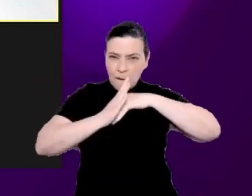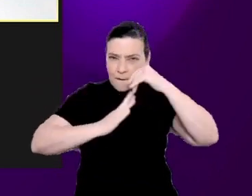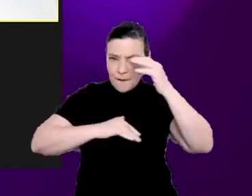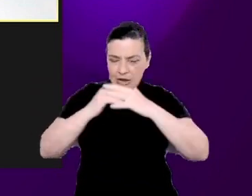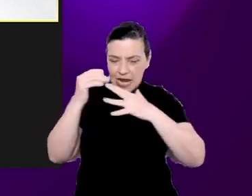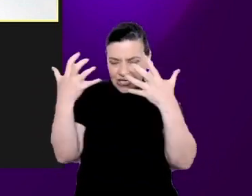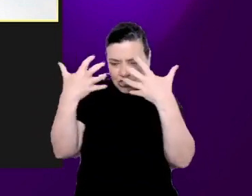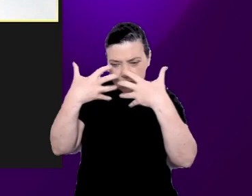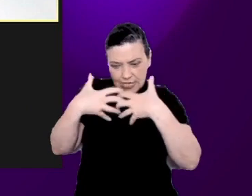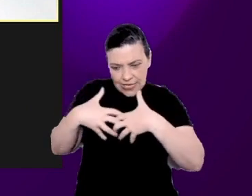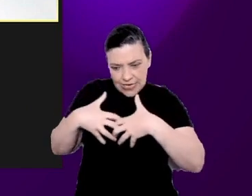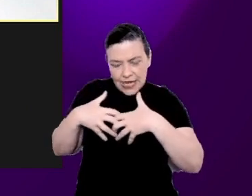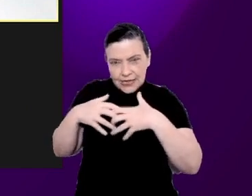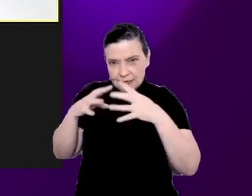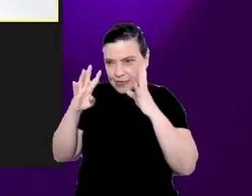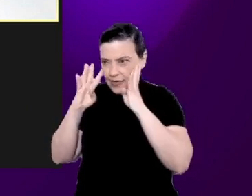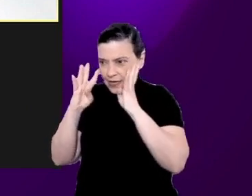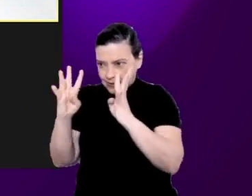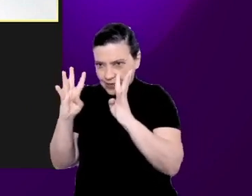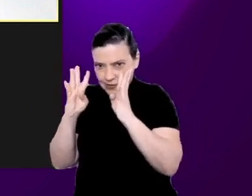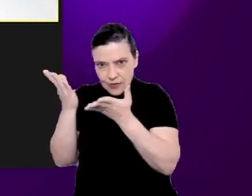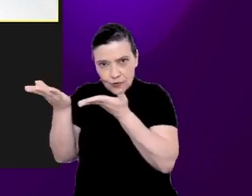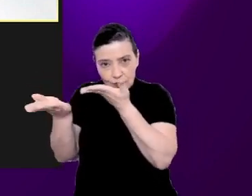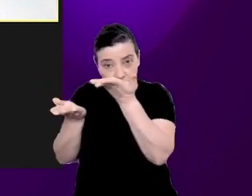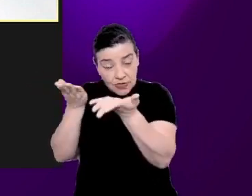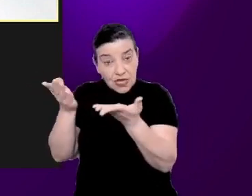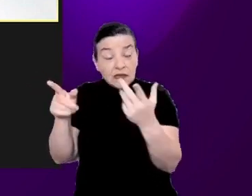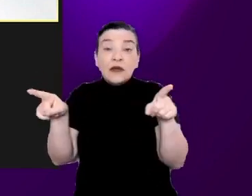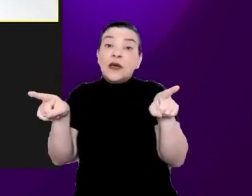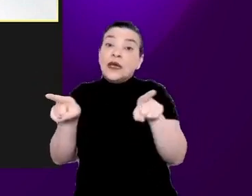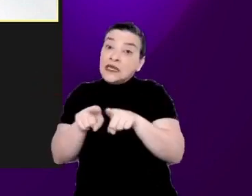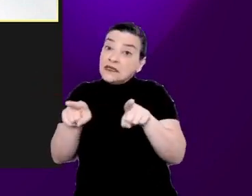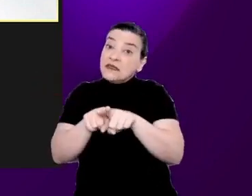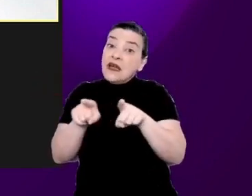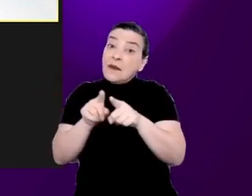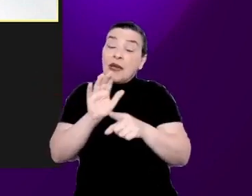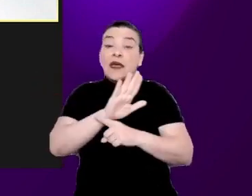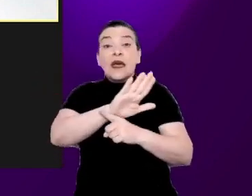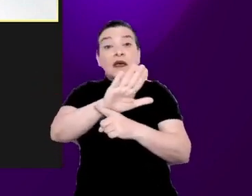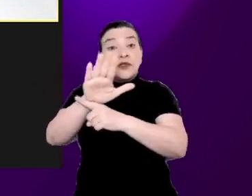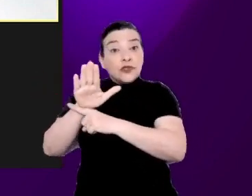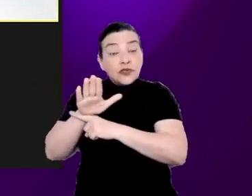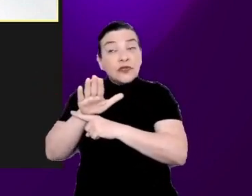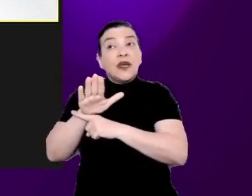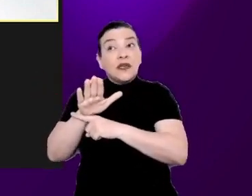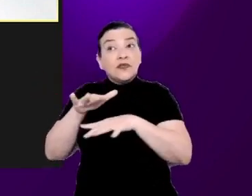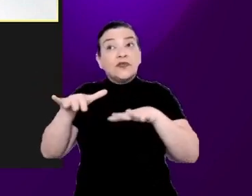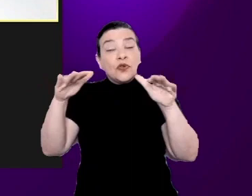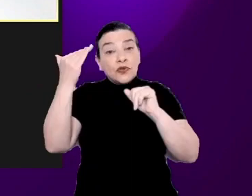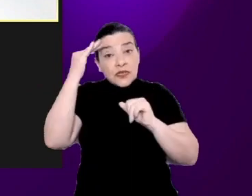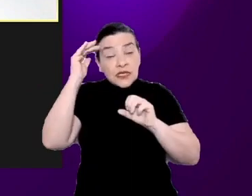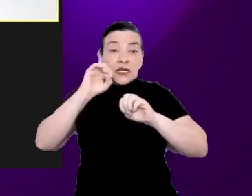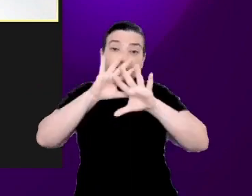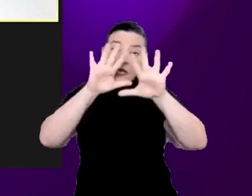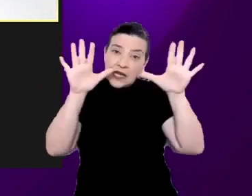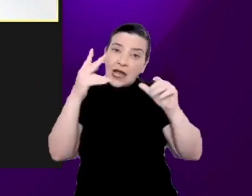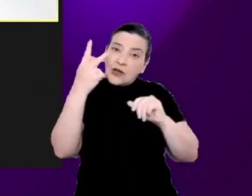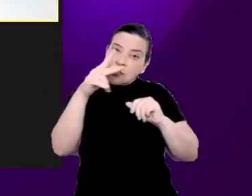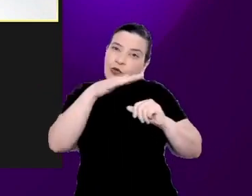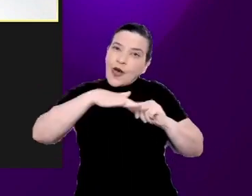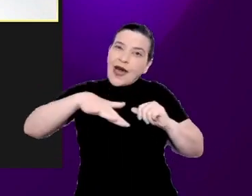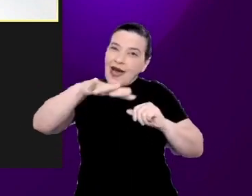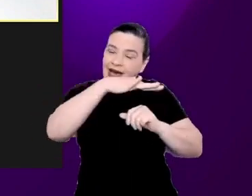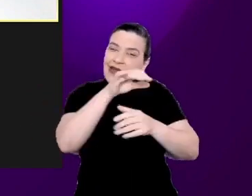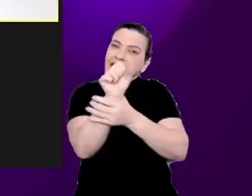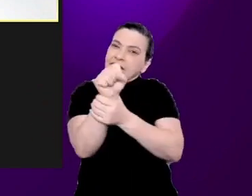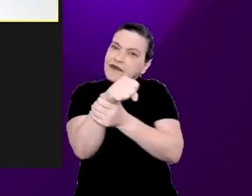logicamente, trazendo aí, eu digo num viés aqui bom, né, trazendo para a tua especialidade, para a fisioterapia, tudo que a gente